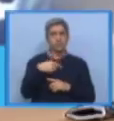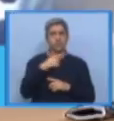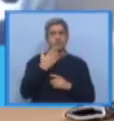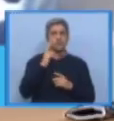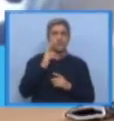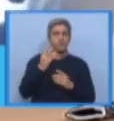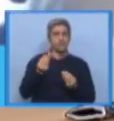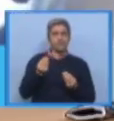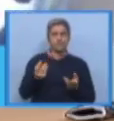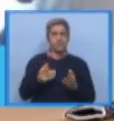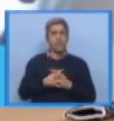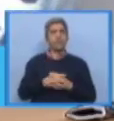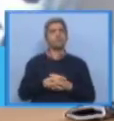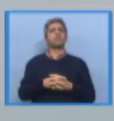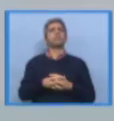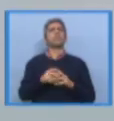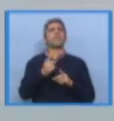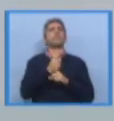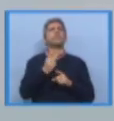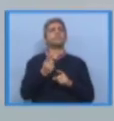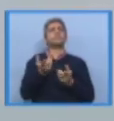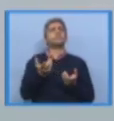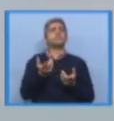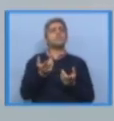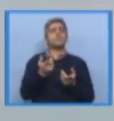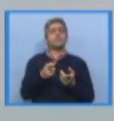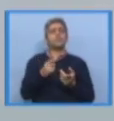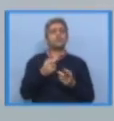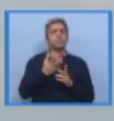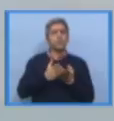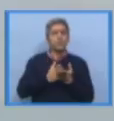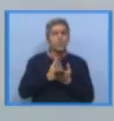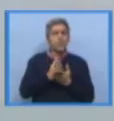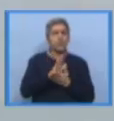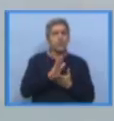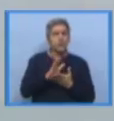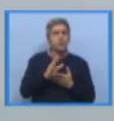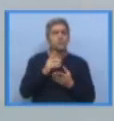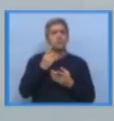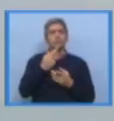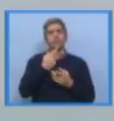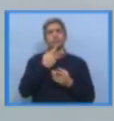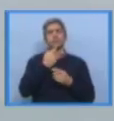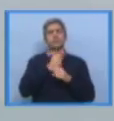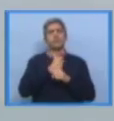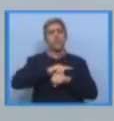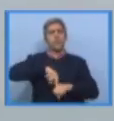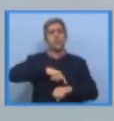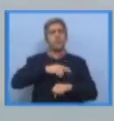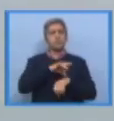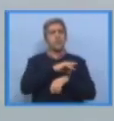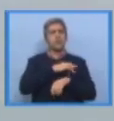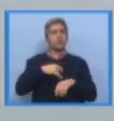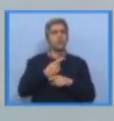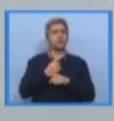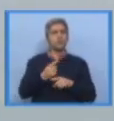não está a dar o exemplo. Mas porquê que há esta persistência na aposta de um excessivo trabalho médico no